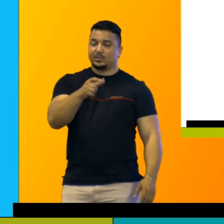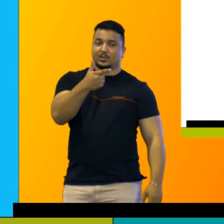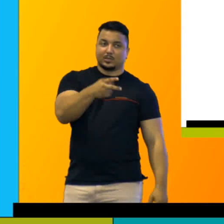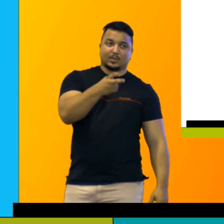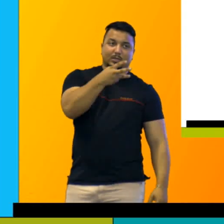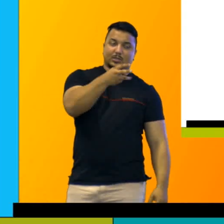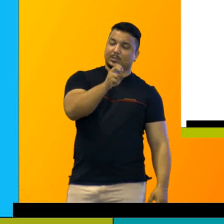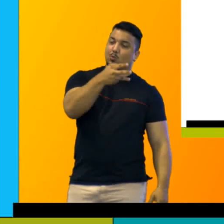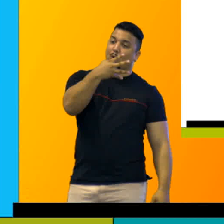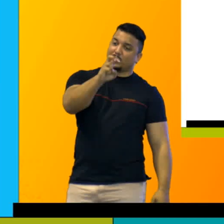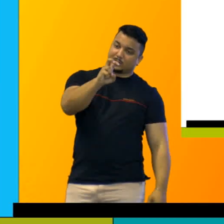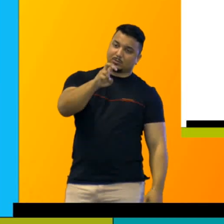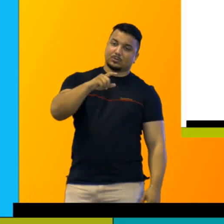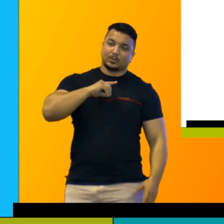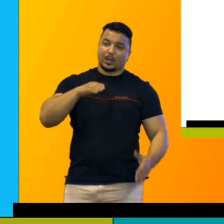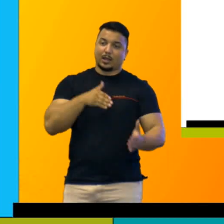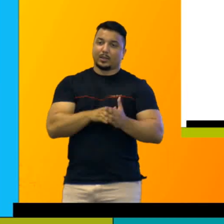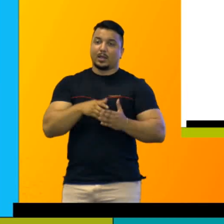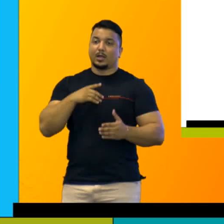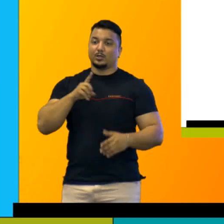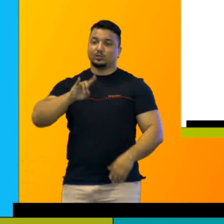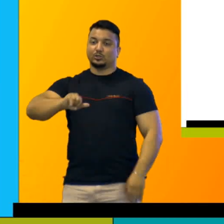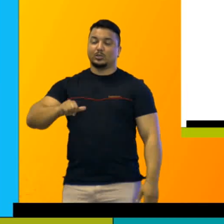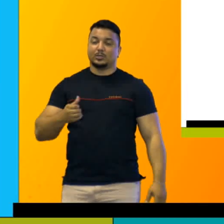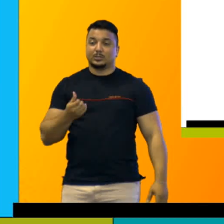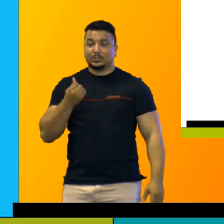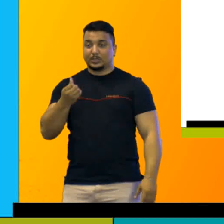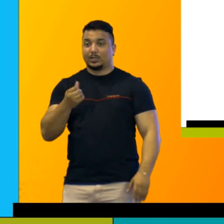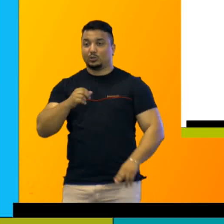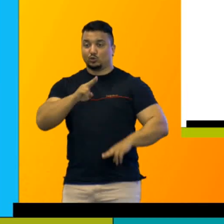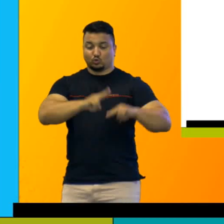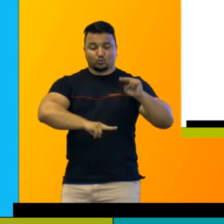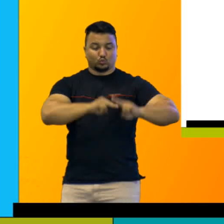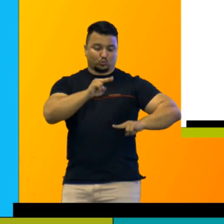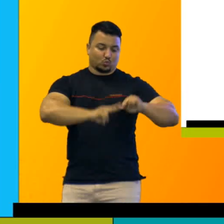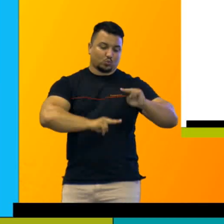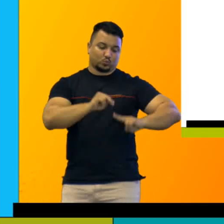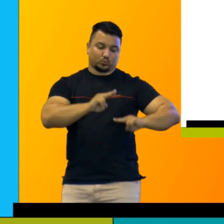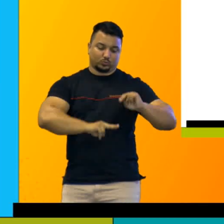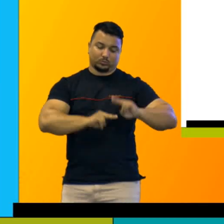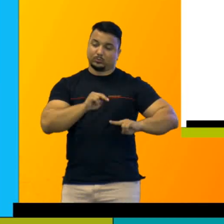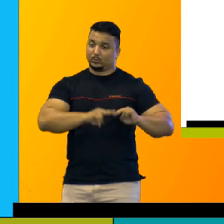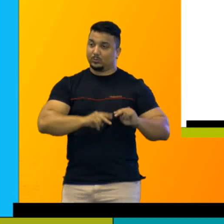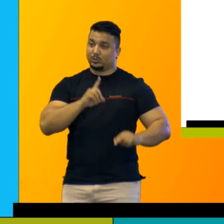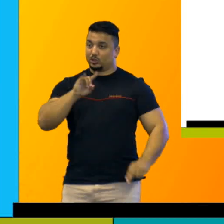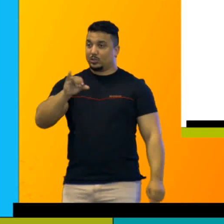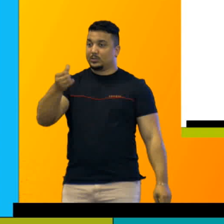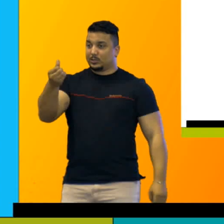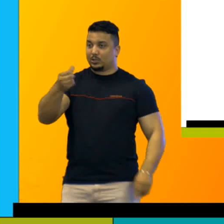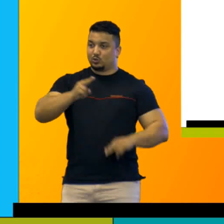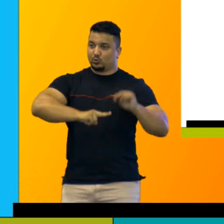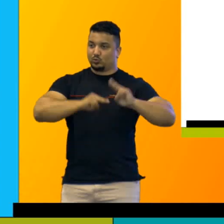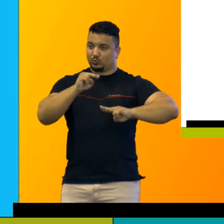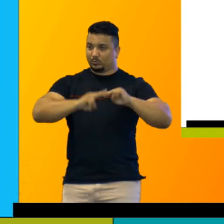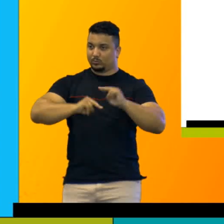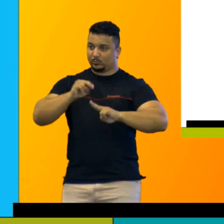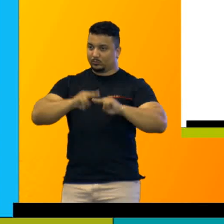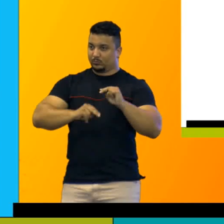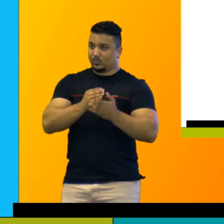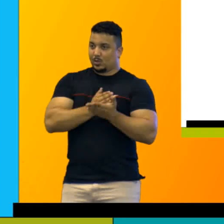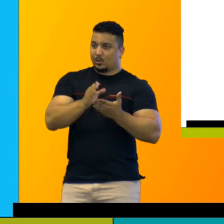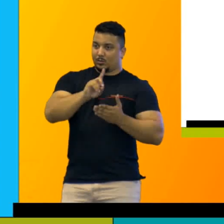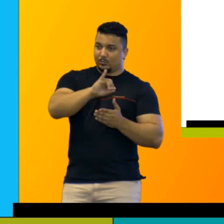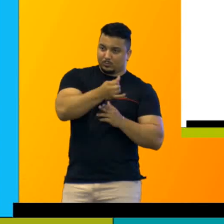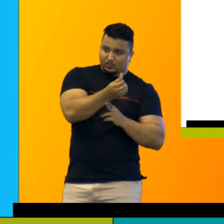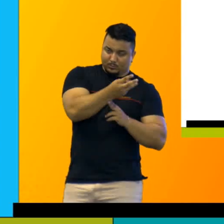e 45. Até o dia 6 de junho, ó. 6 de junho, ó. Começando no dia 3 de